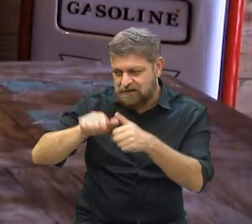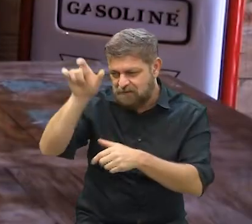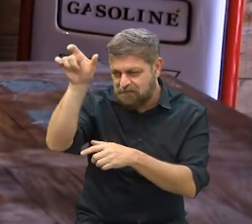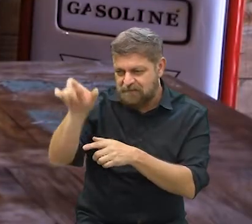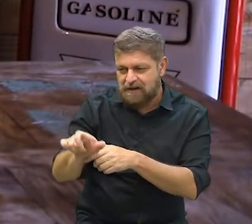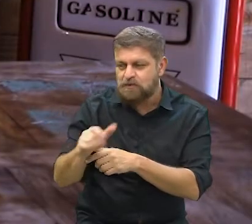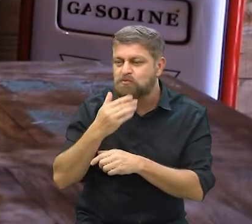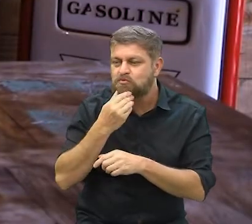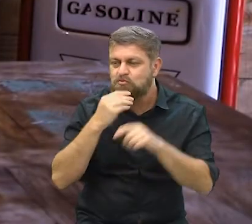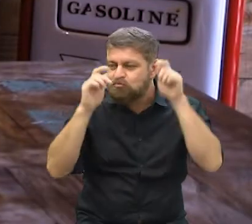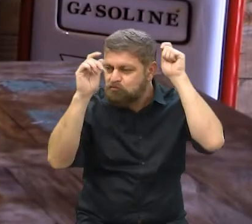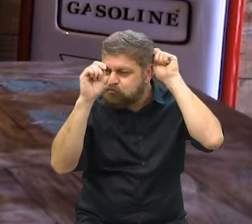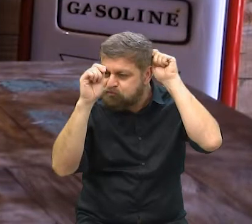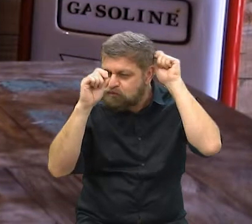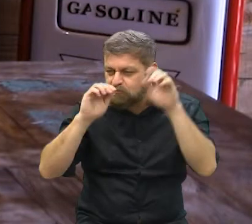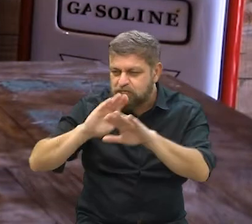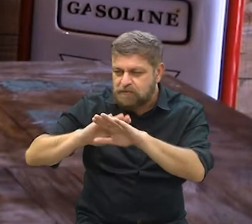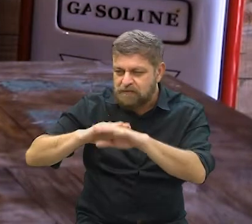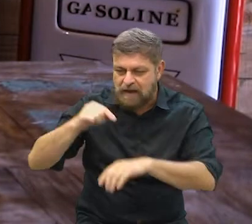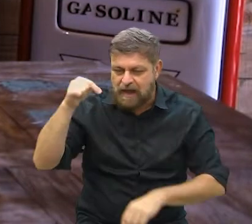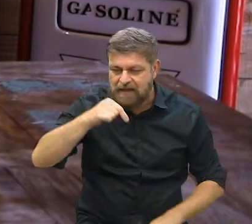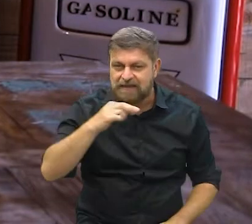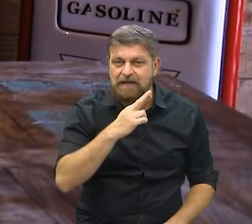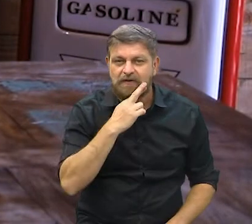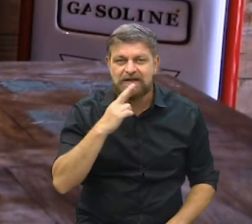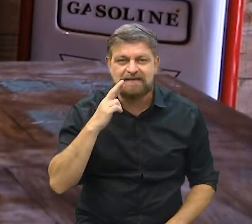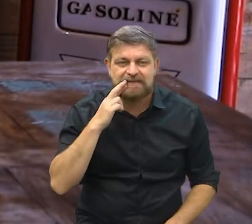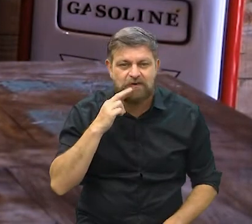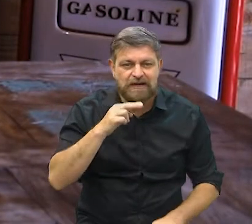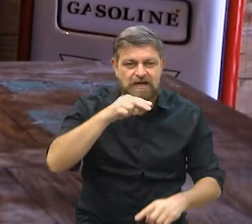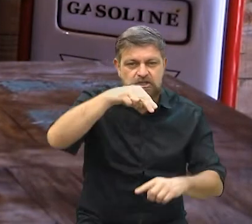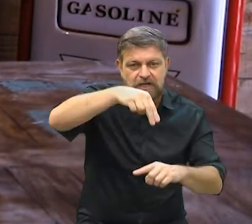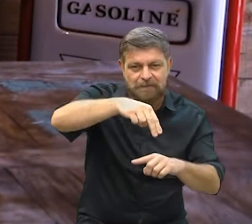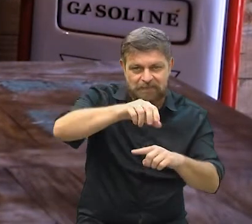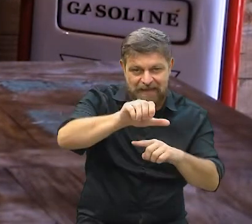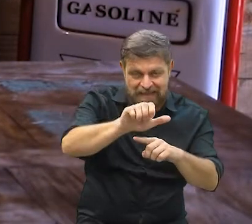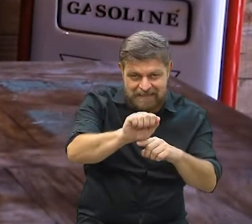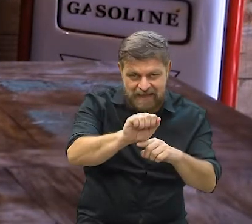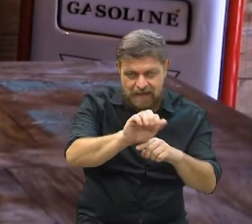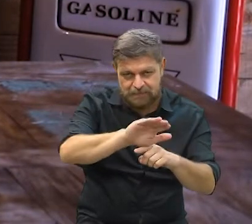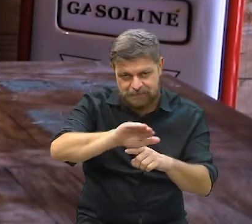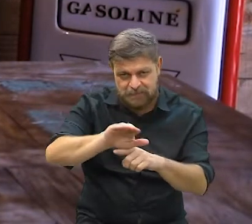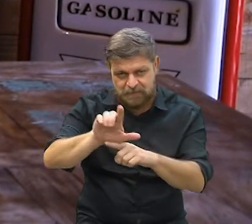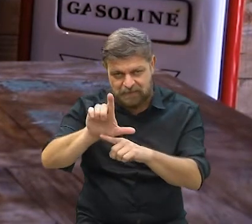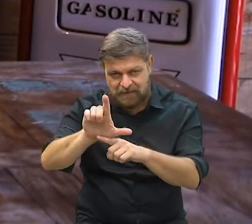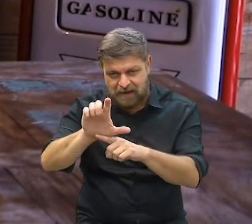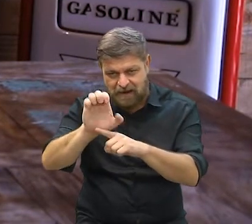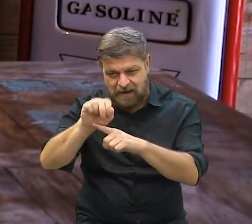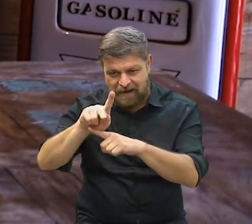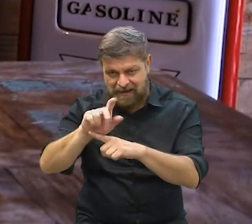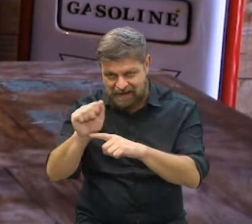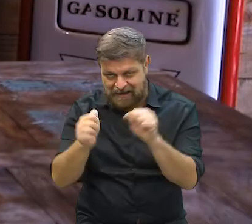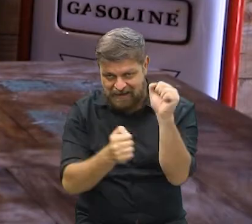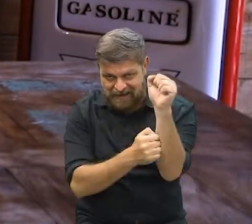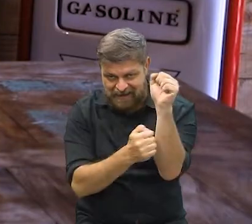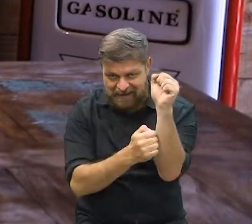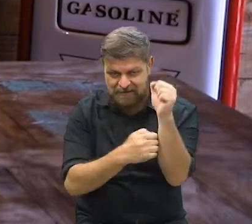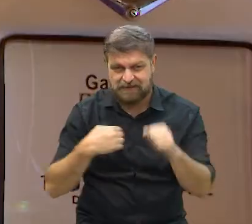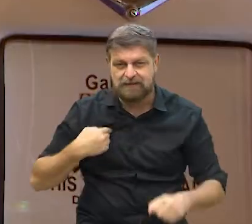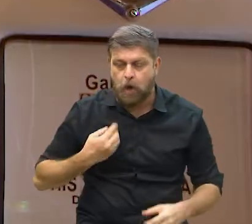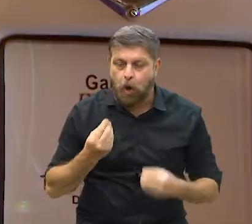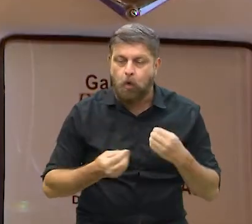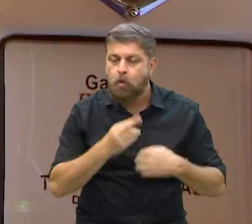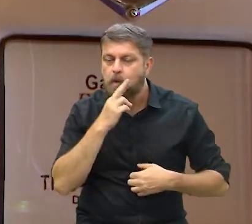chefe, né? Tem um espaço, que é o Na Lenha, né? E como é que eles fazem para te acompanhar o